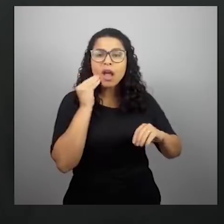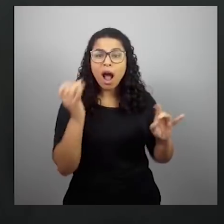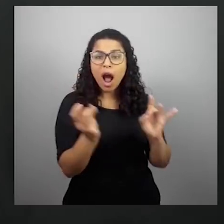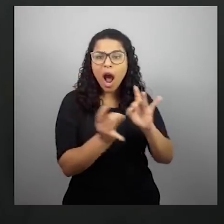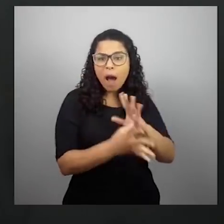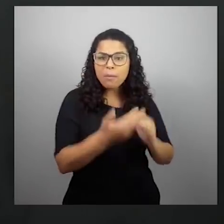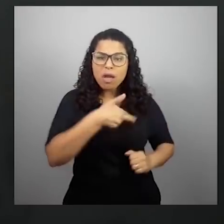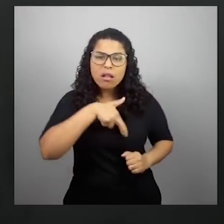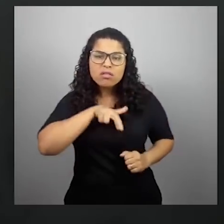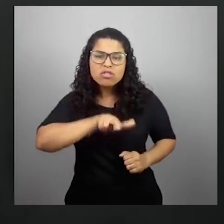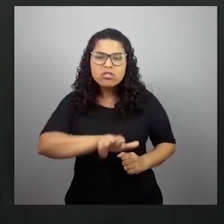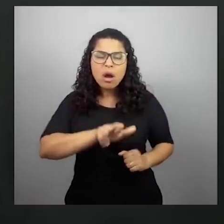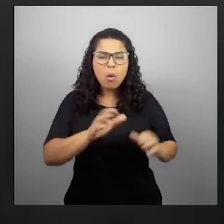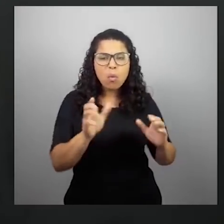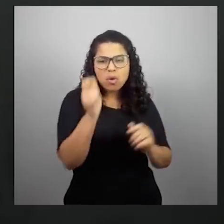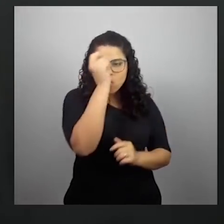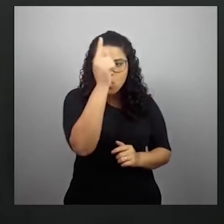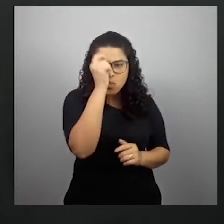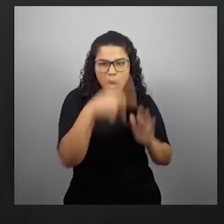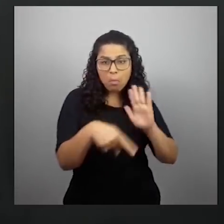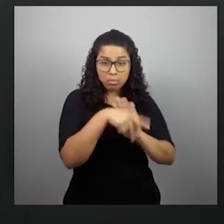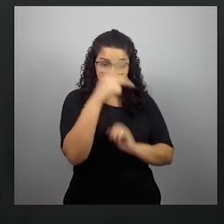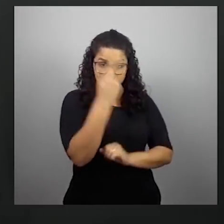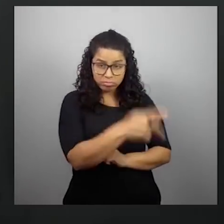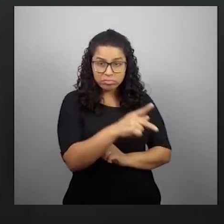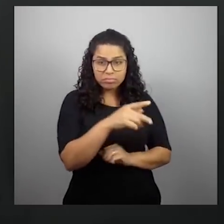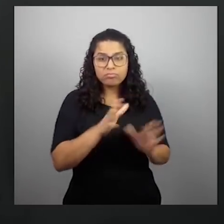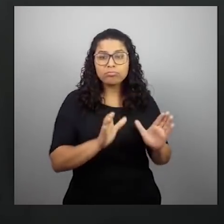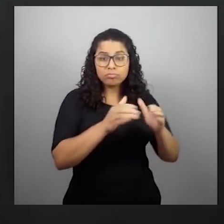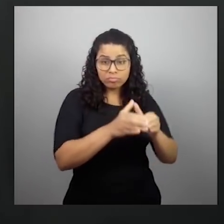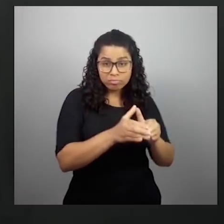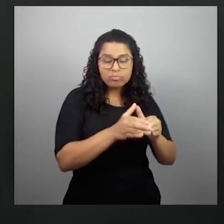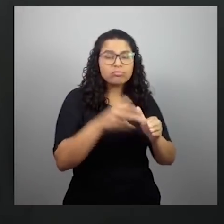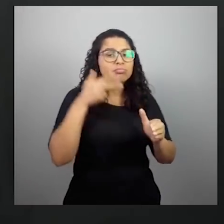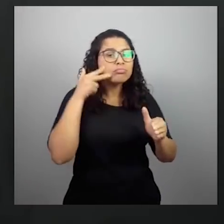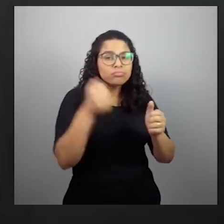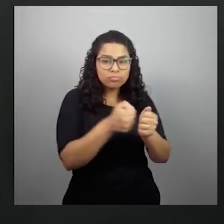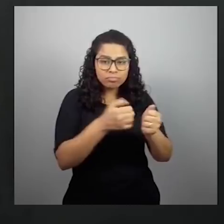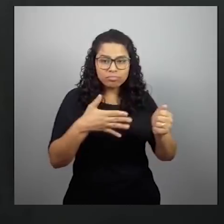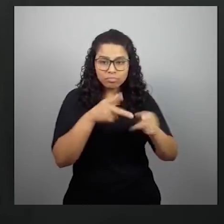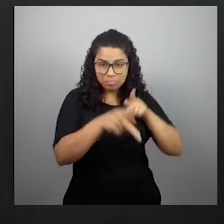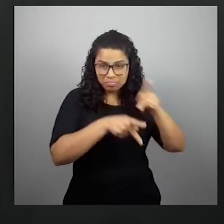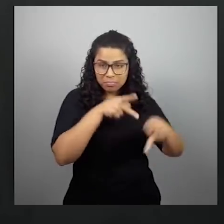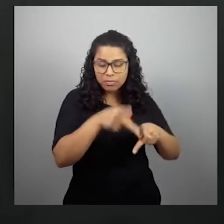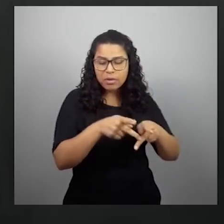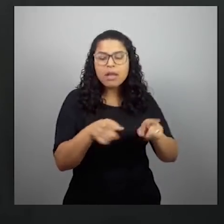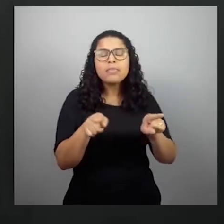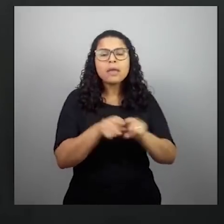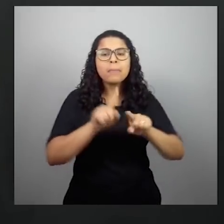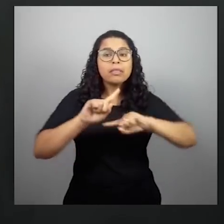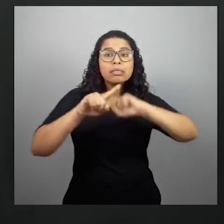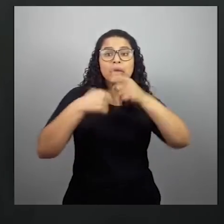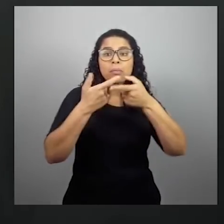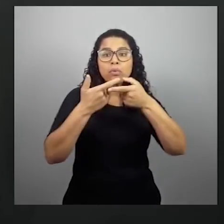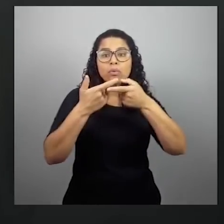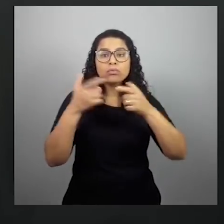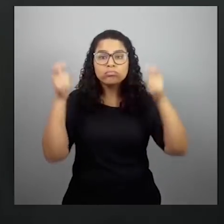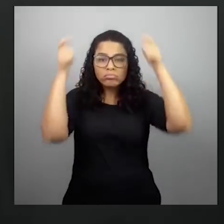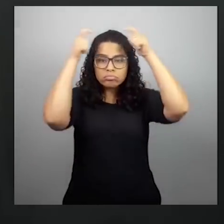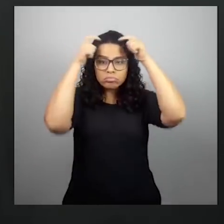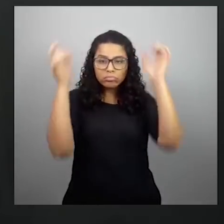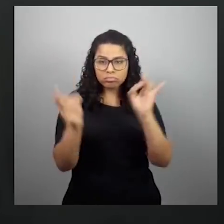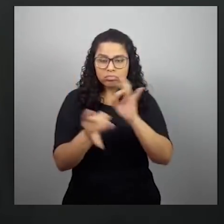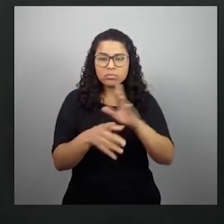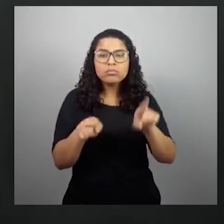religiosas e culturais de muitos dos indígenas. Depois, durante o Império, teve vários episódios de extermínio indígena e de ocupação